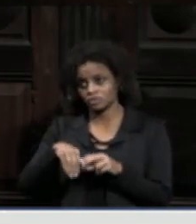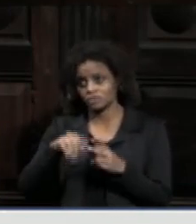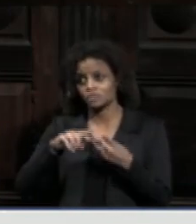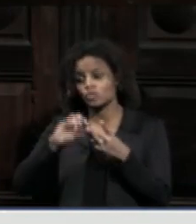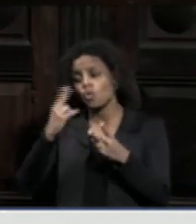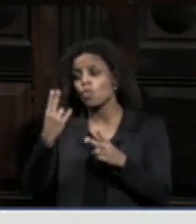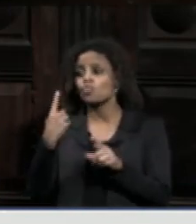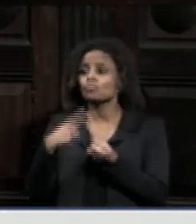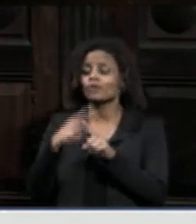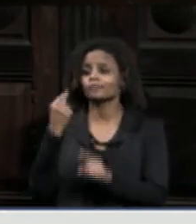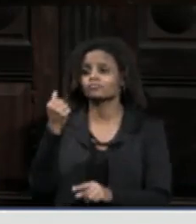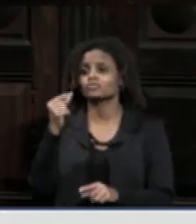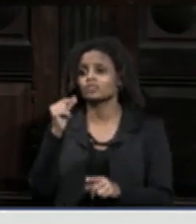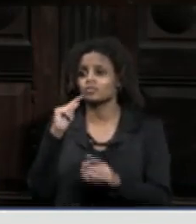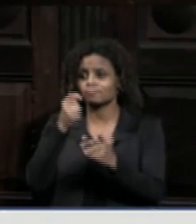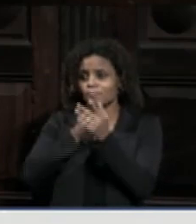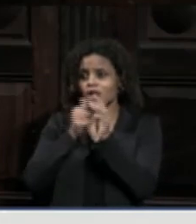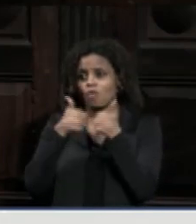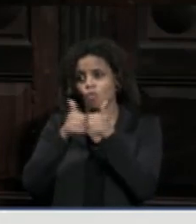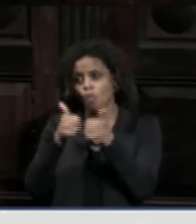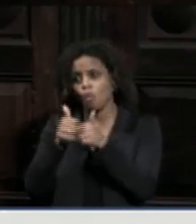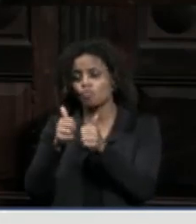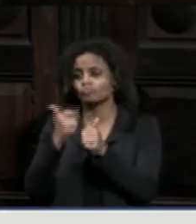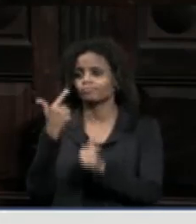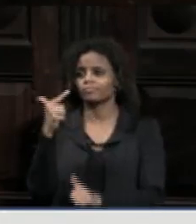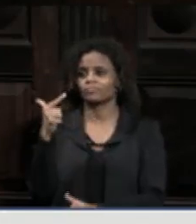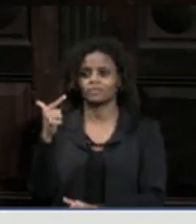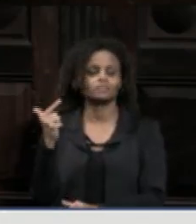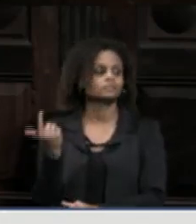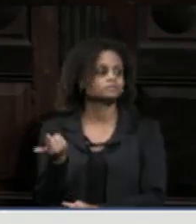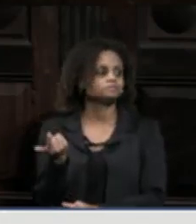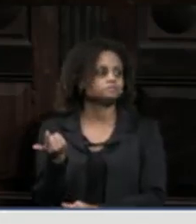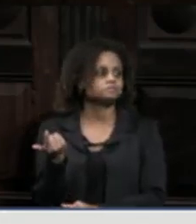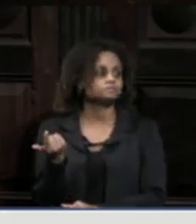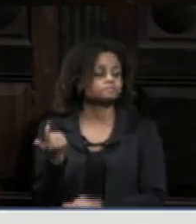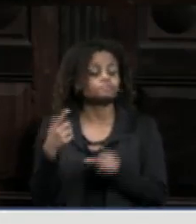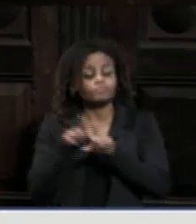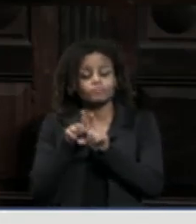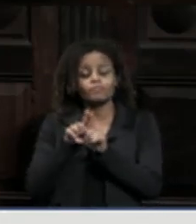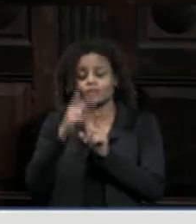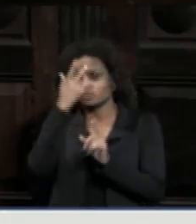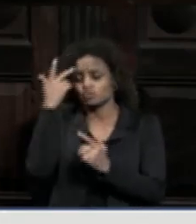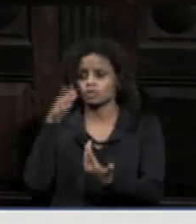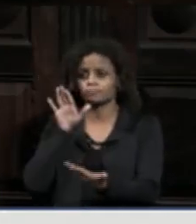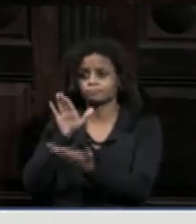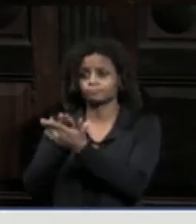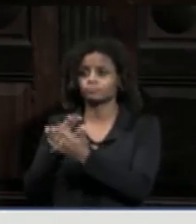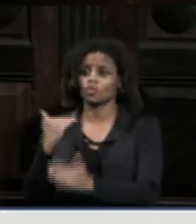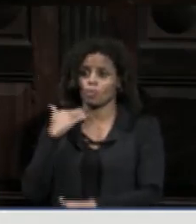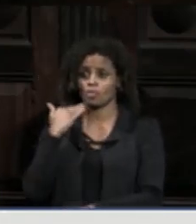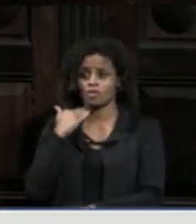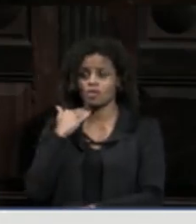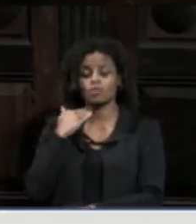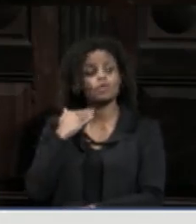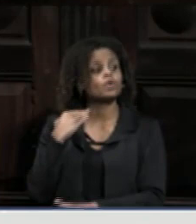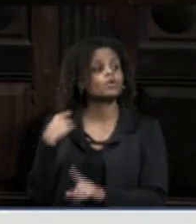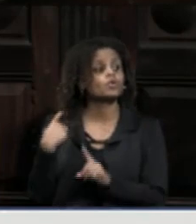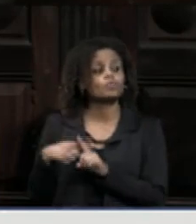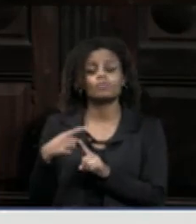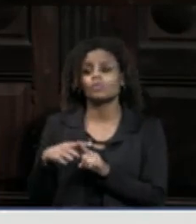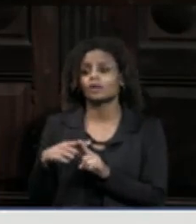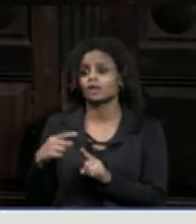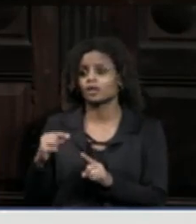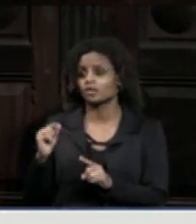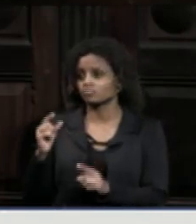tem dinheiro da passagem. Que também quem busca o financiamento é quem não tem uma grande